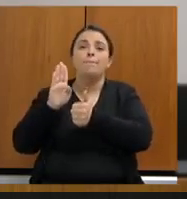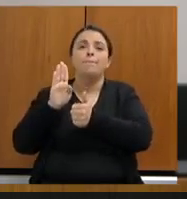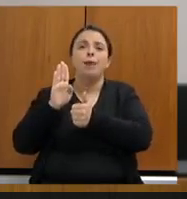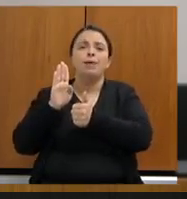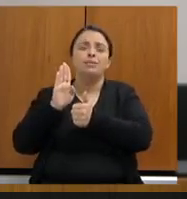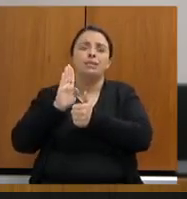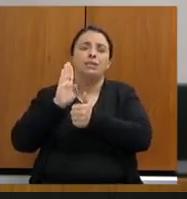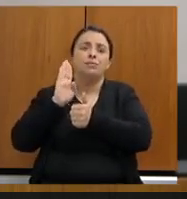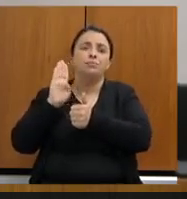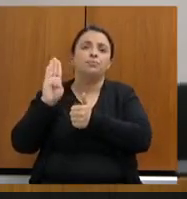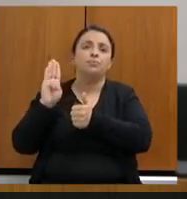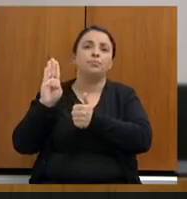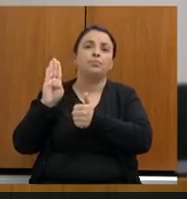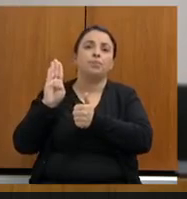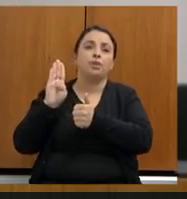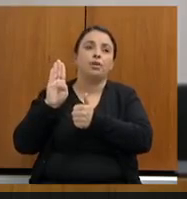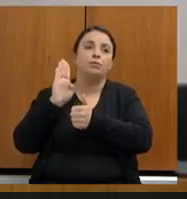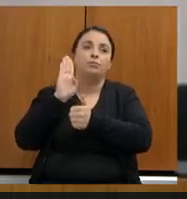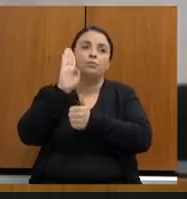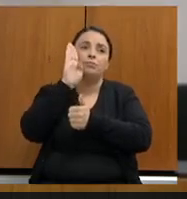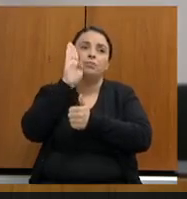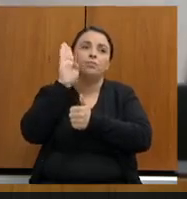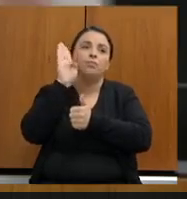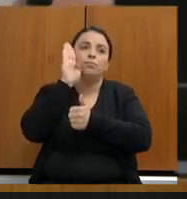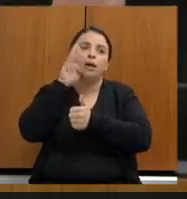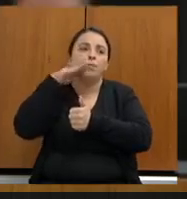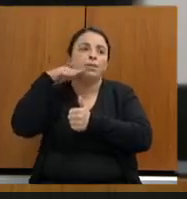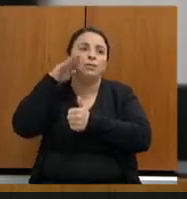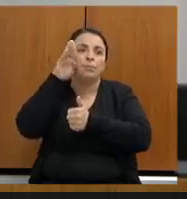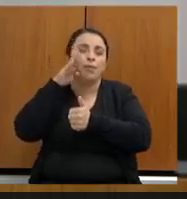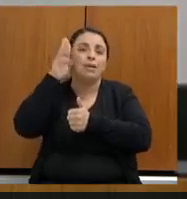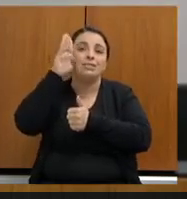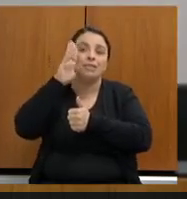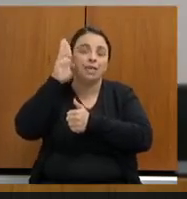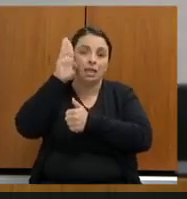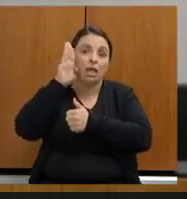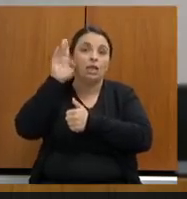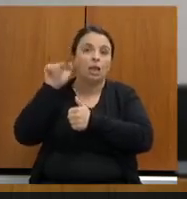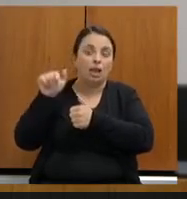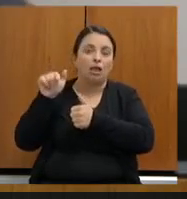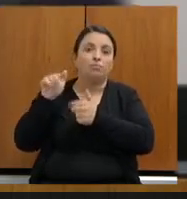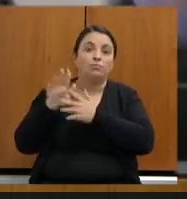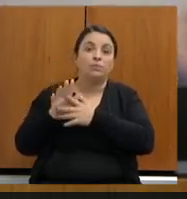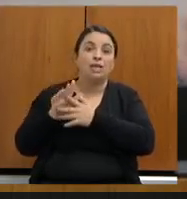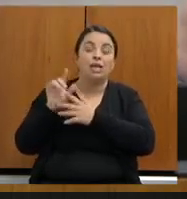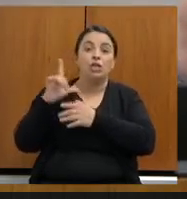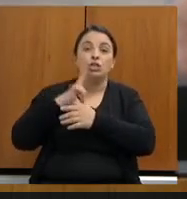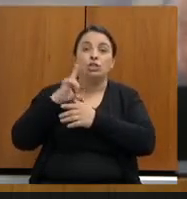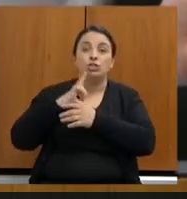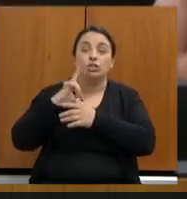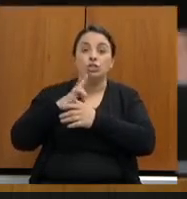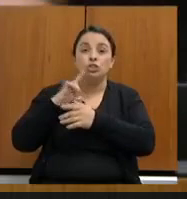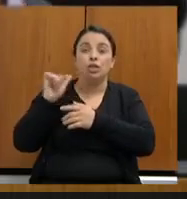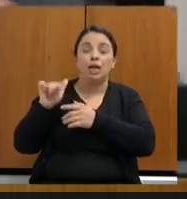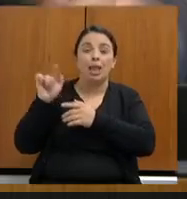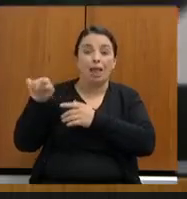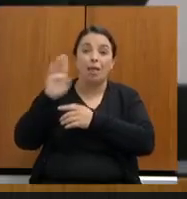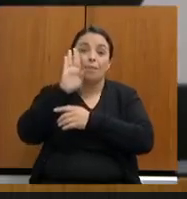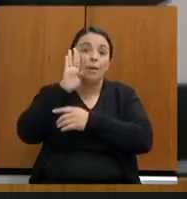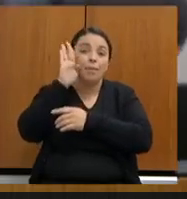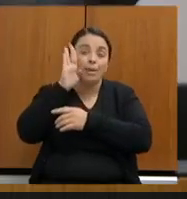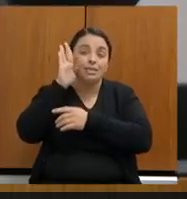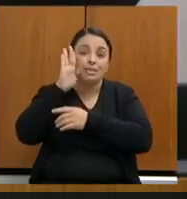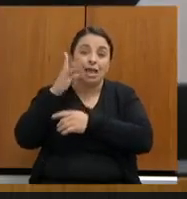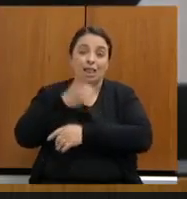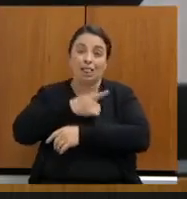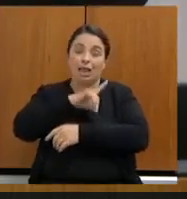atende do plantão digital estava em São João del-rei e as filas das viaturas da polícia militar na delegacia de Barbacena